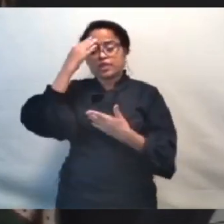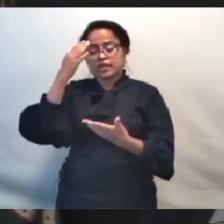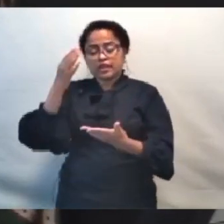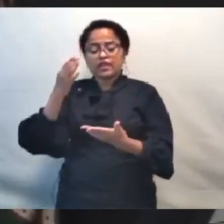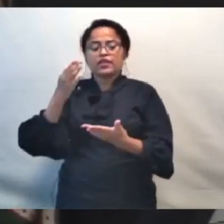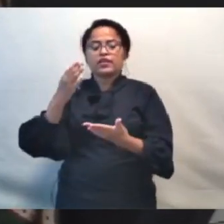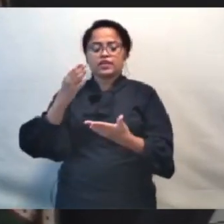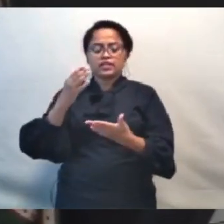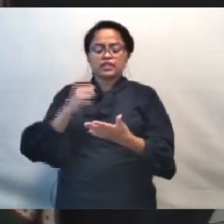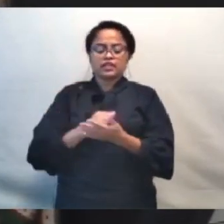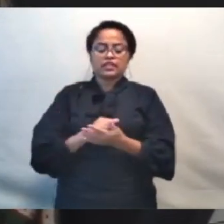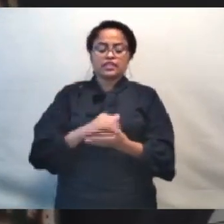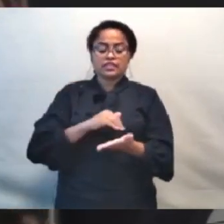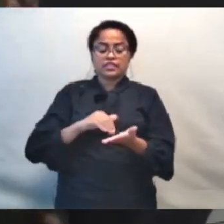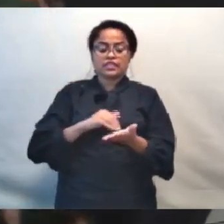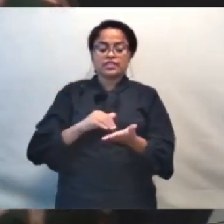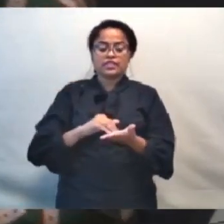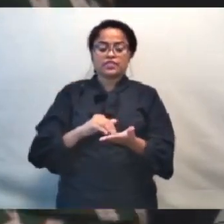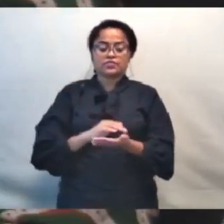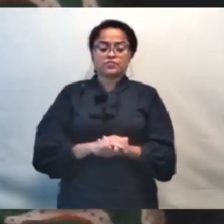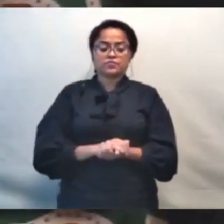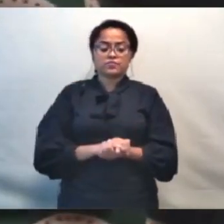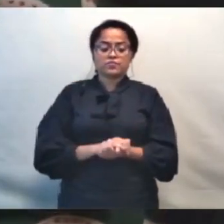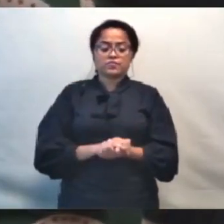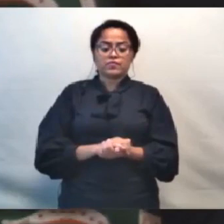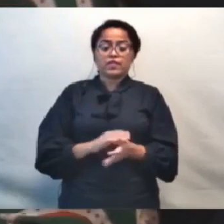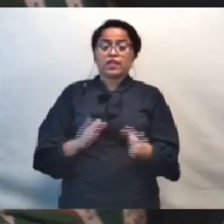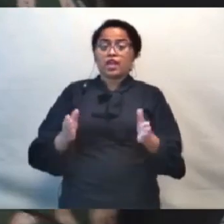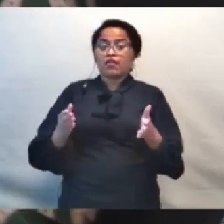então, a questão da segurança, né?